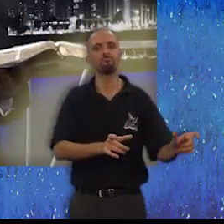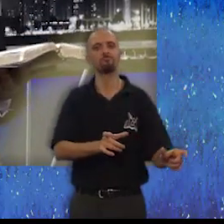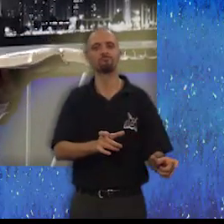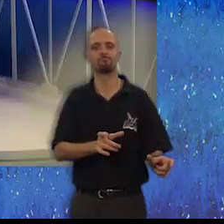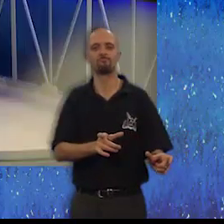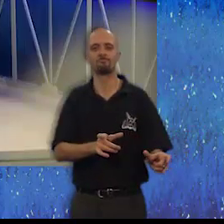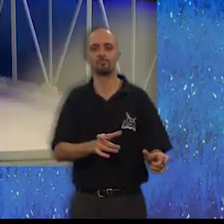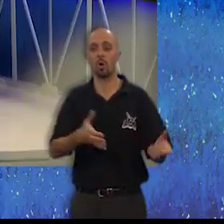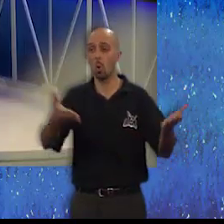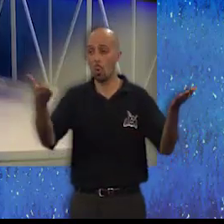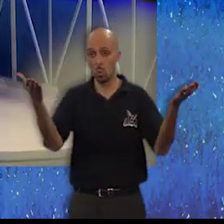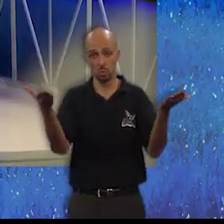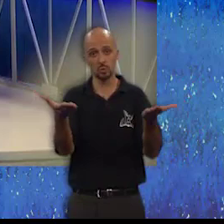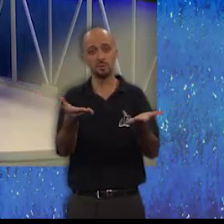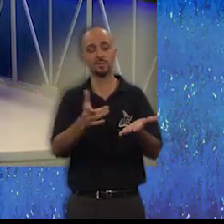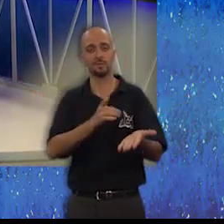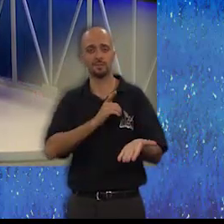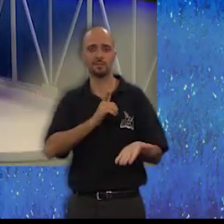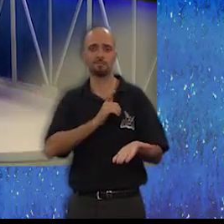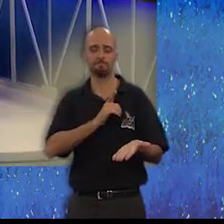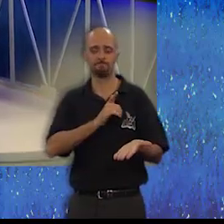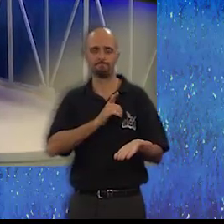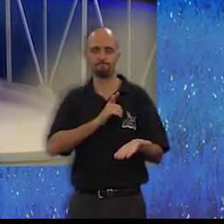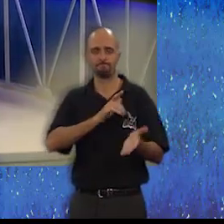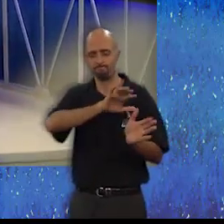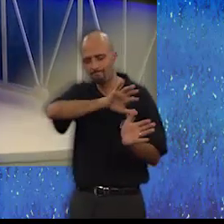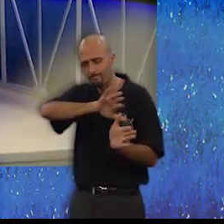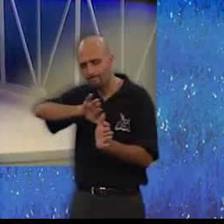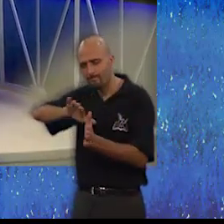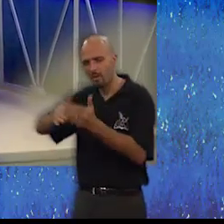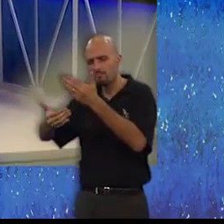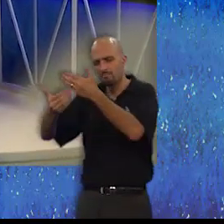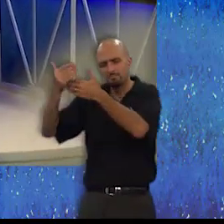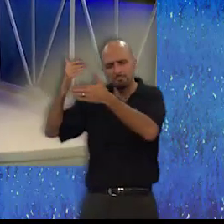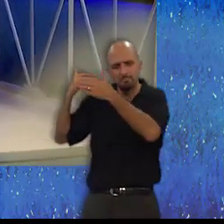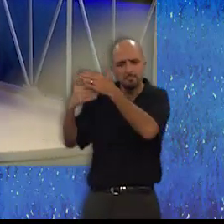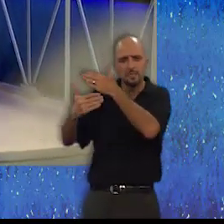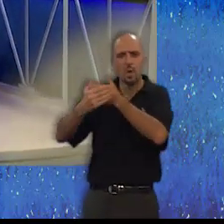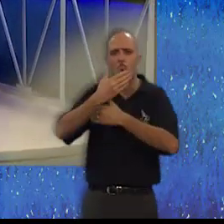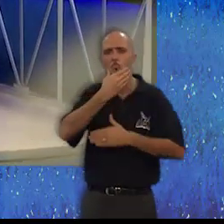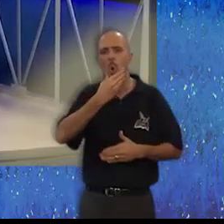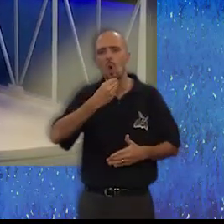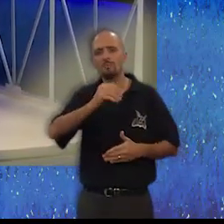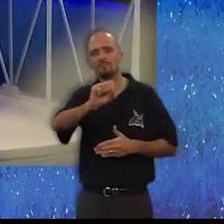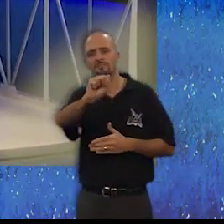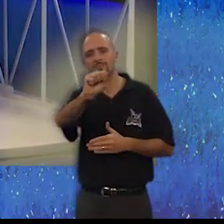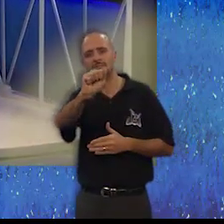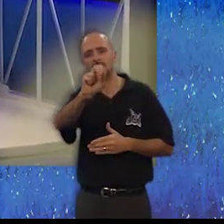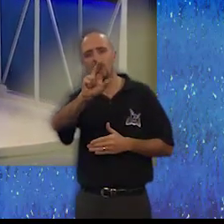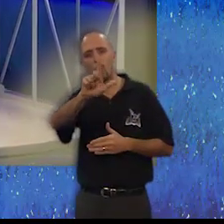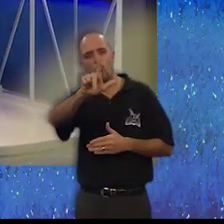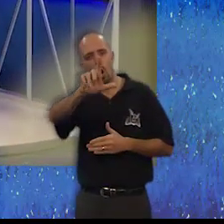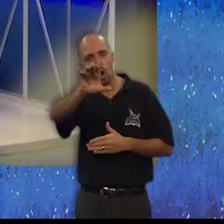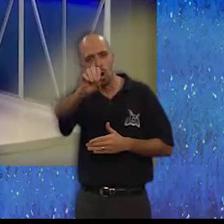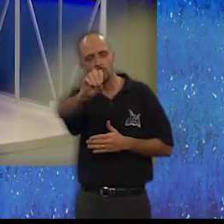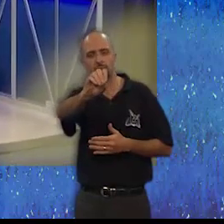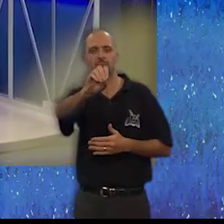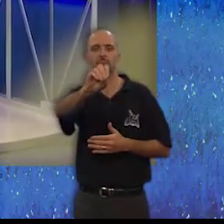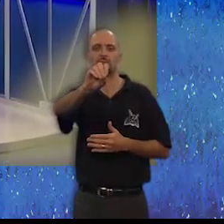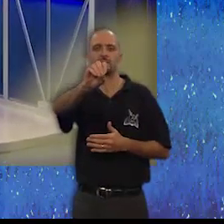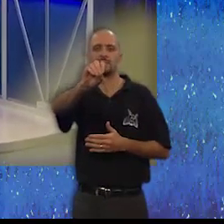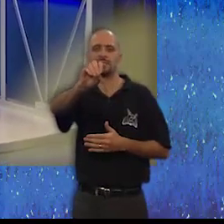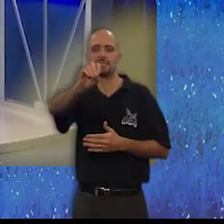salvação. Um dia, Saulo fez parte daquela equipe que apedrejou